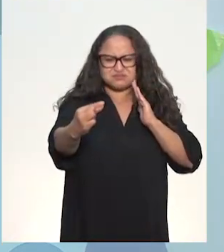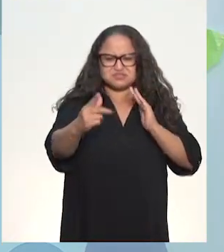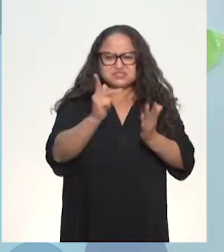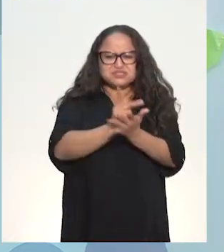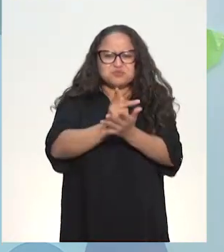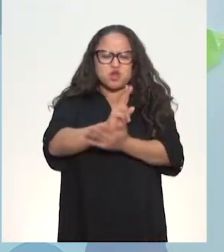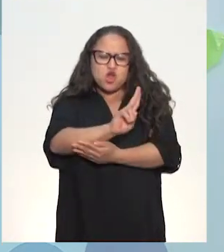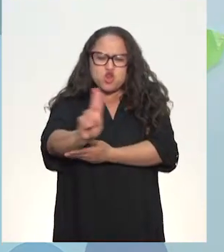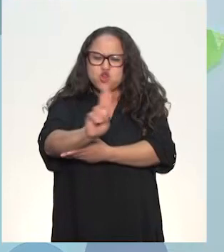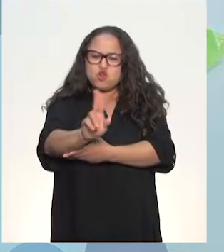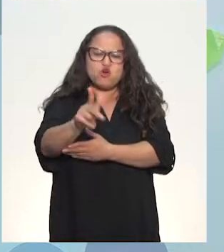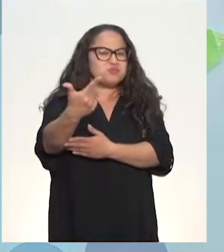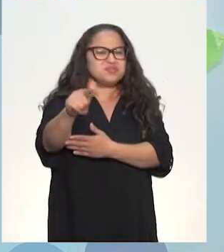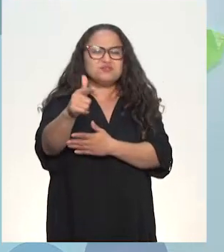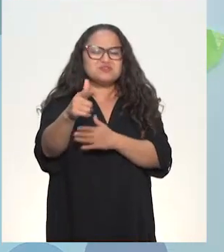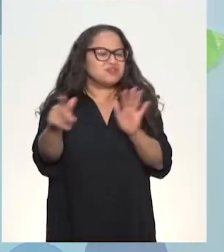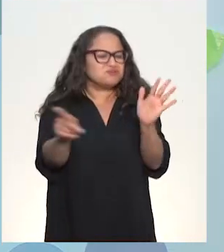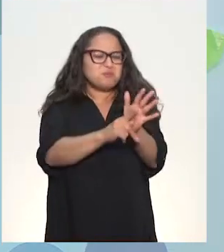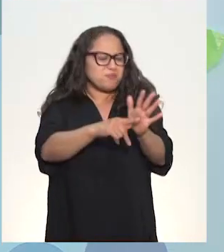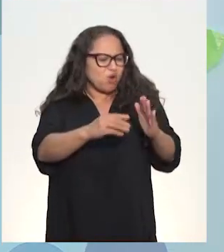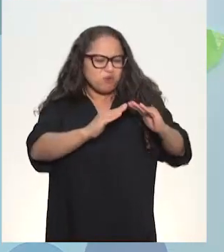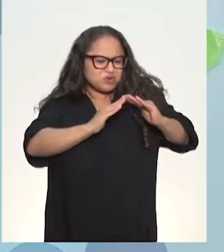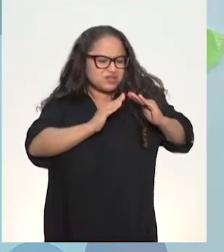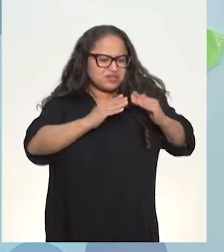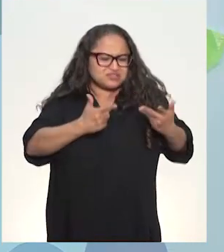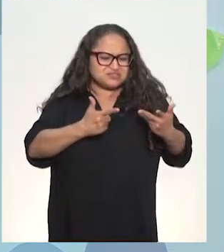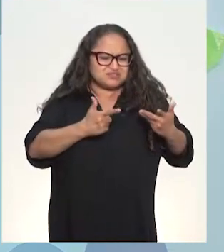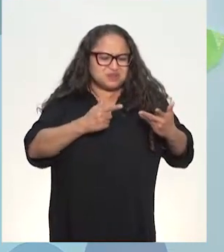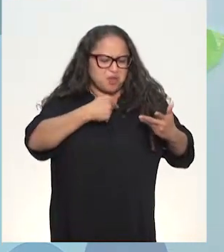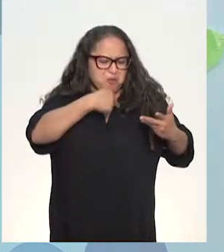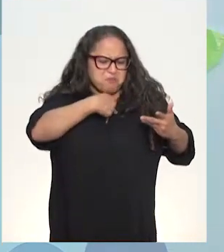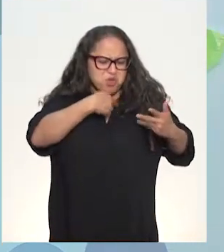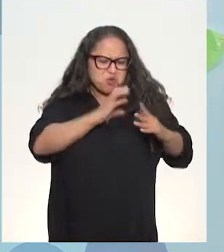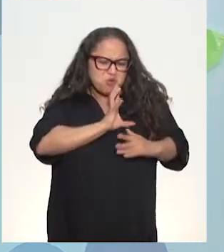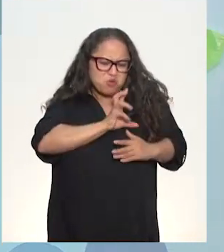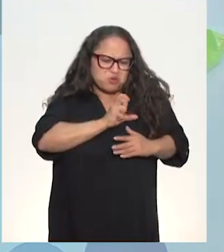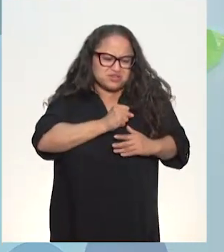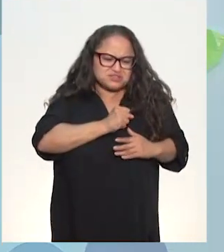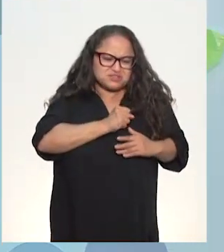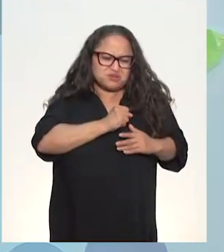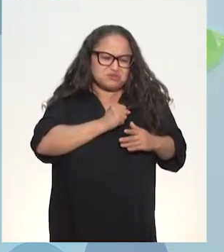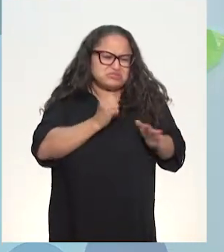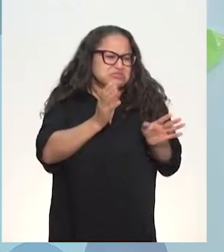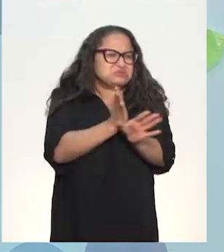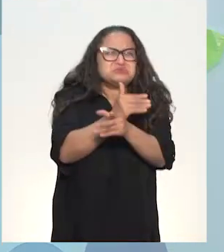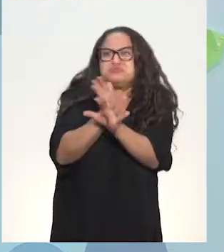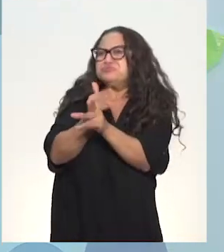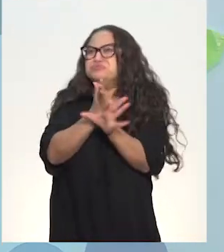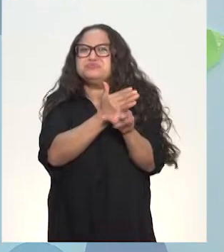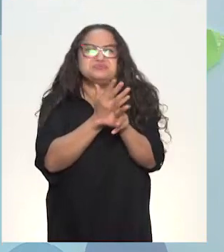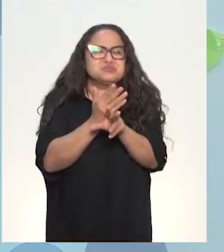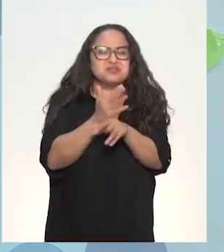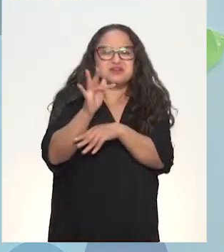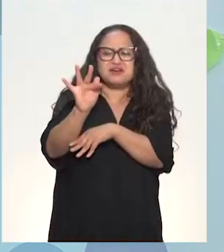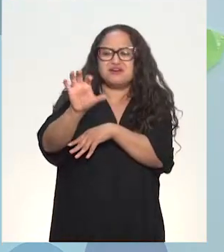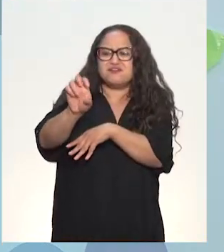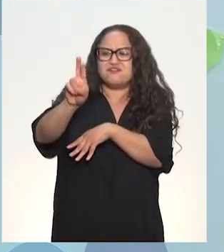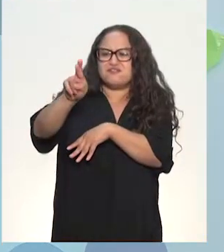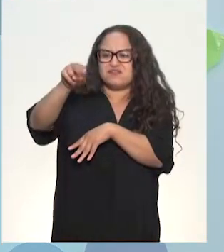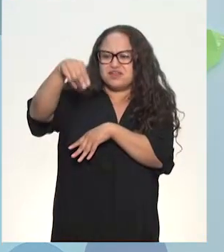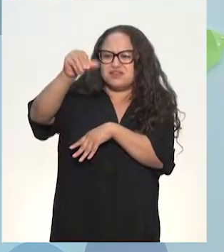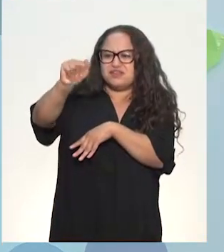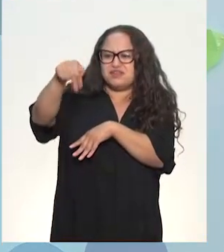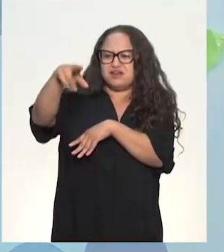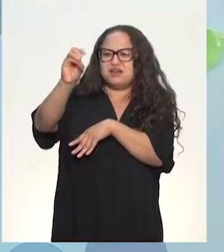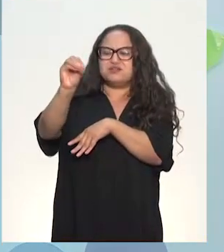não têm nome, não se apropriam. Ou seja, meu coração é abandonado. Gente, é espetacular. Fernando Pessoa, foi para a professora Fabiana.